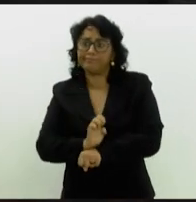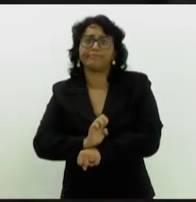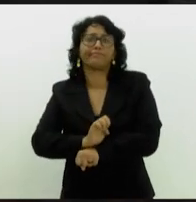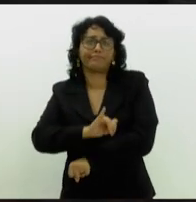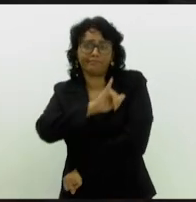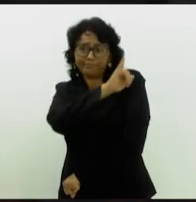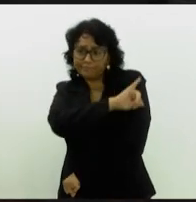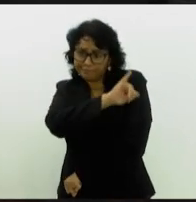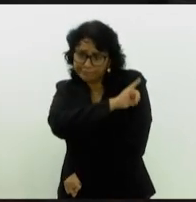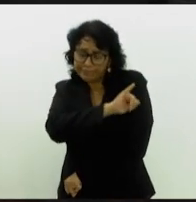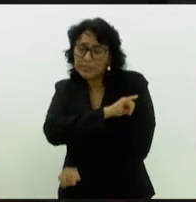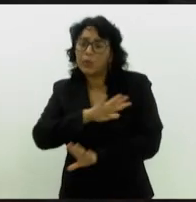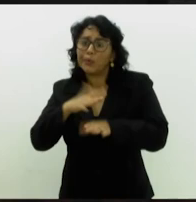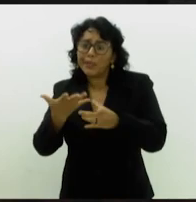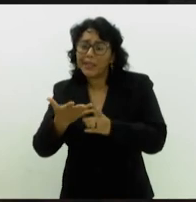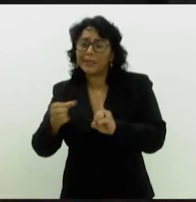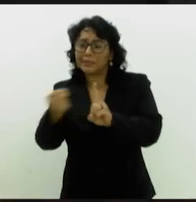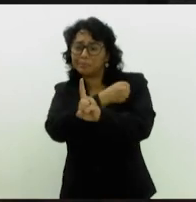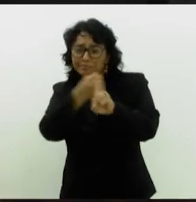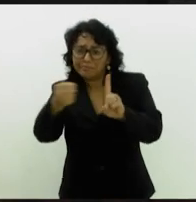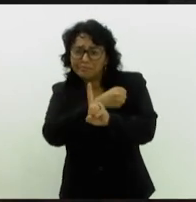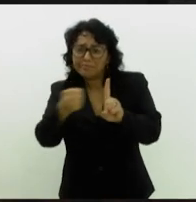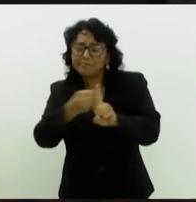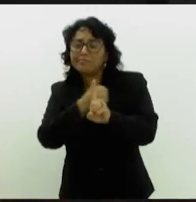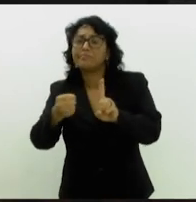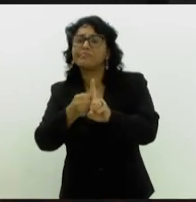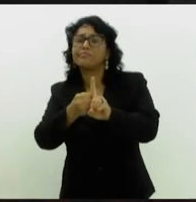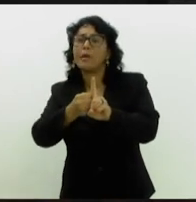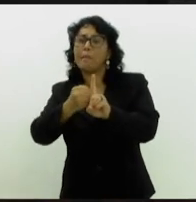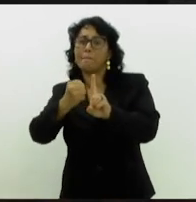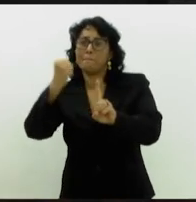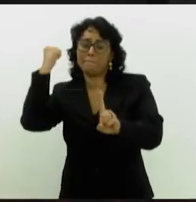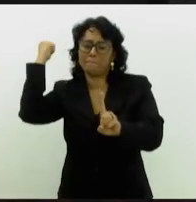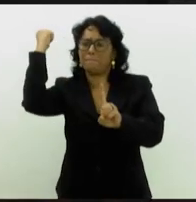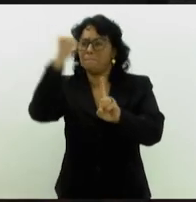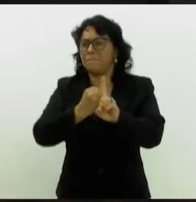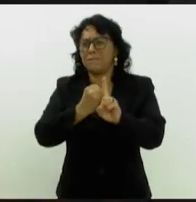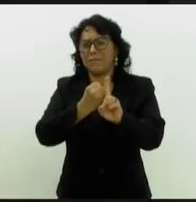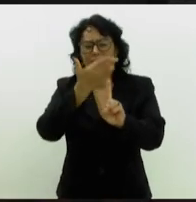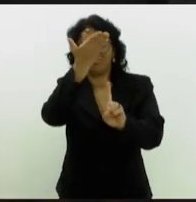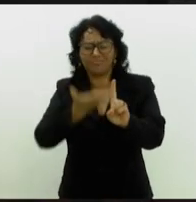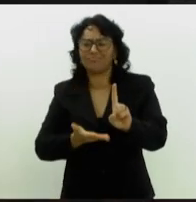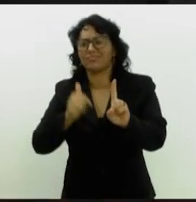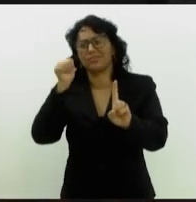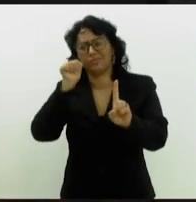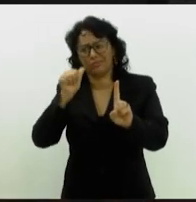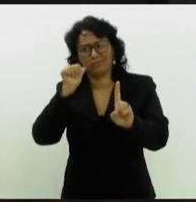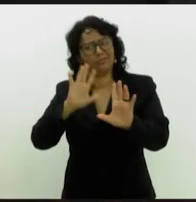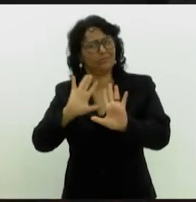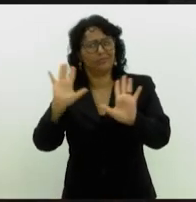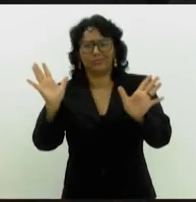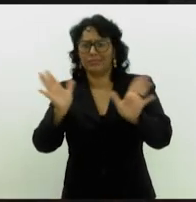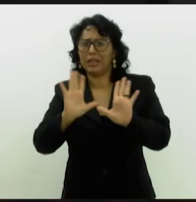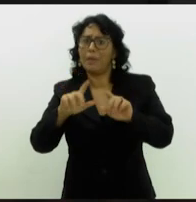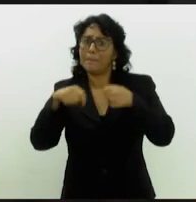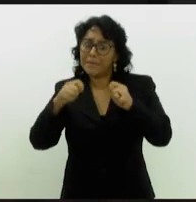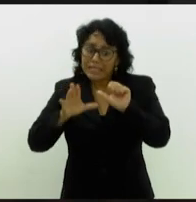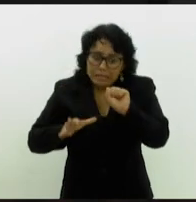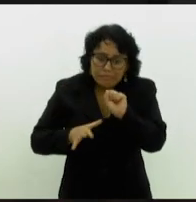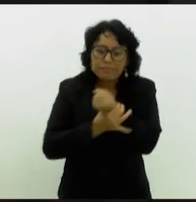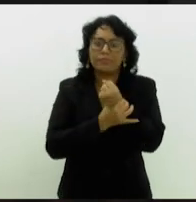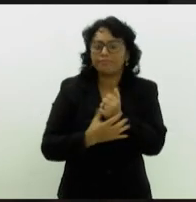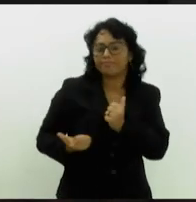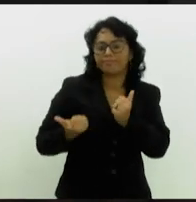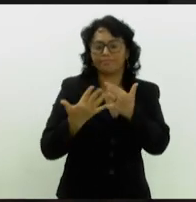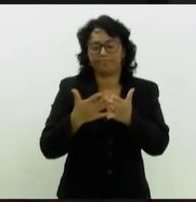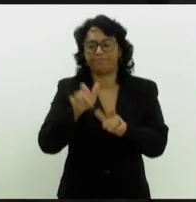que é o de feminicídio as as mulheres estão estão morrendo e a gente precisa garantir essa proteção então segunda-feira é às